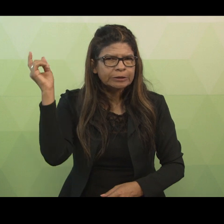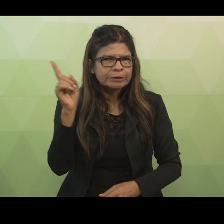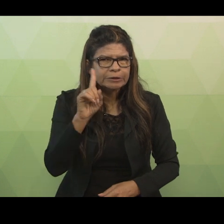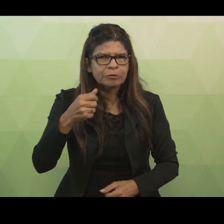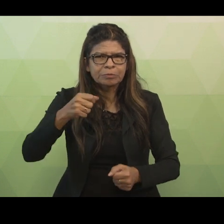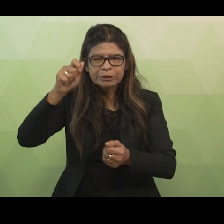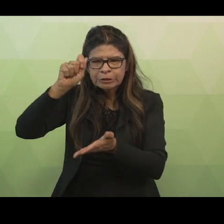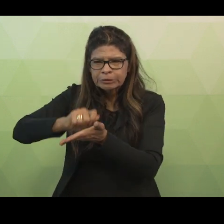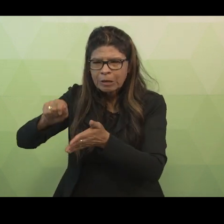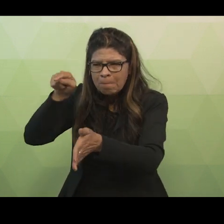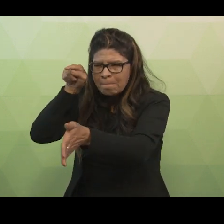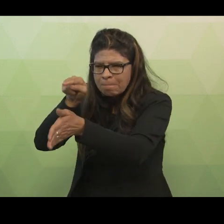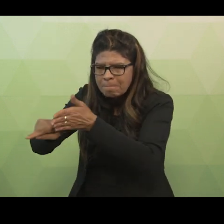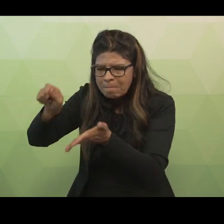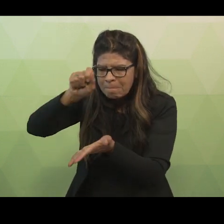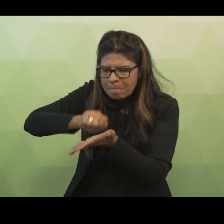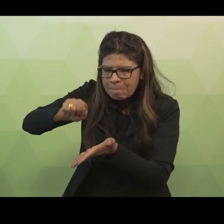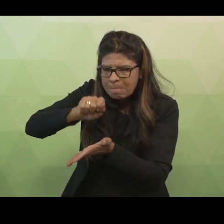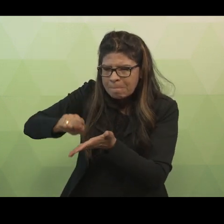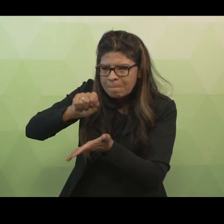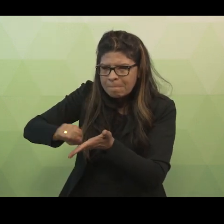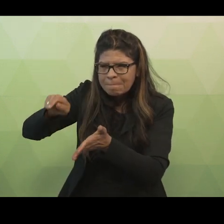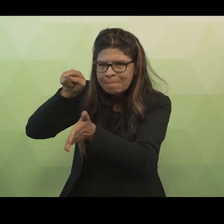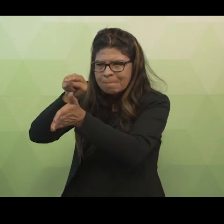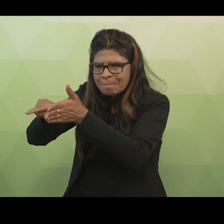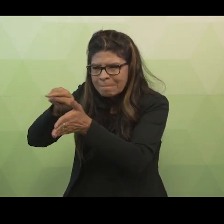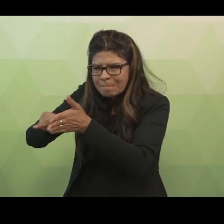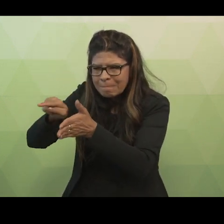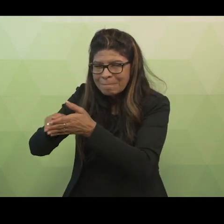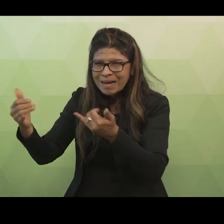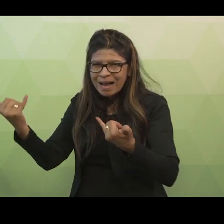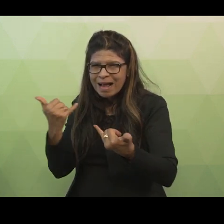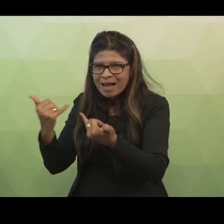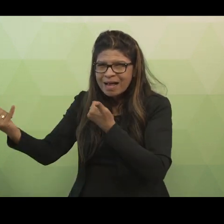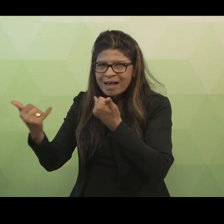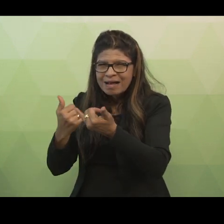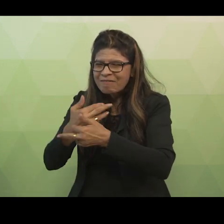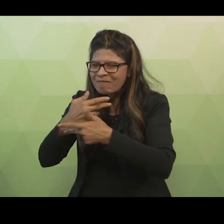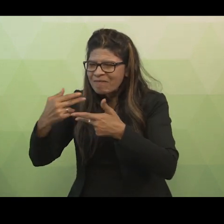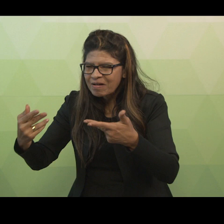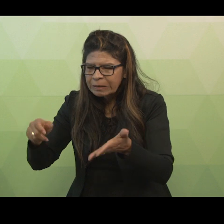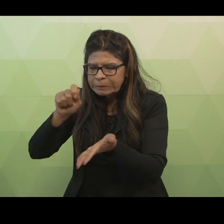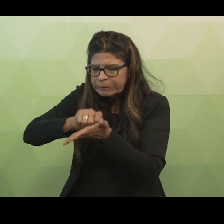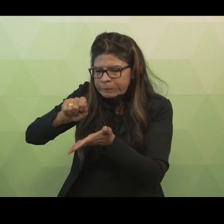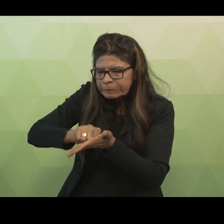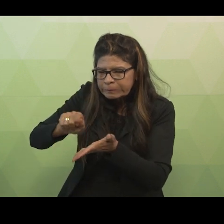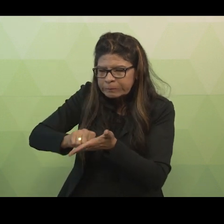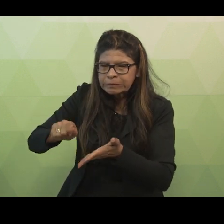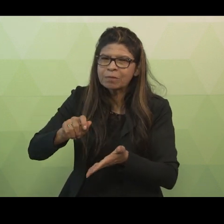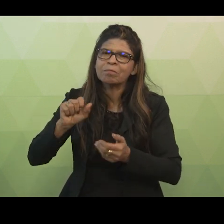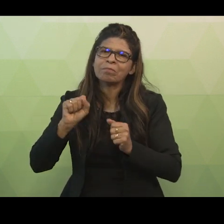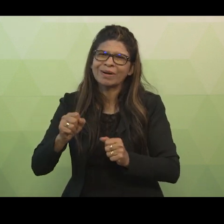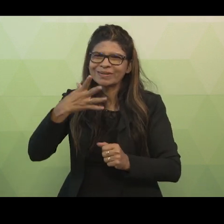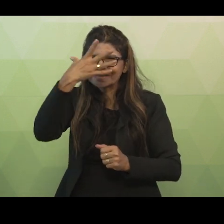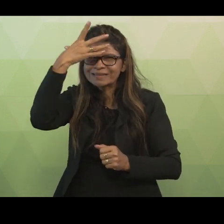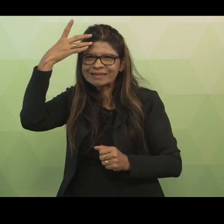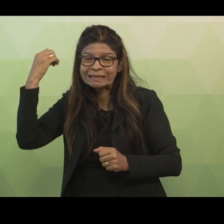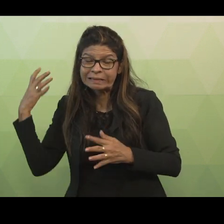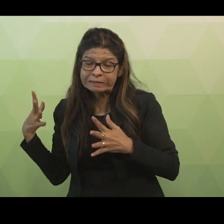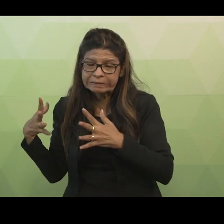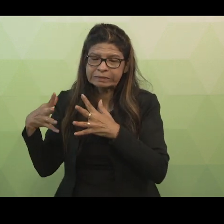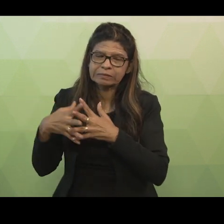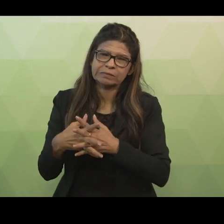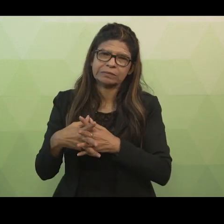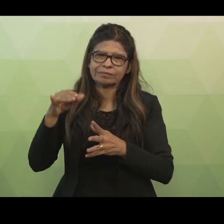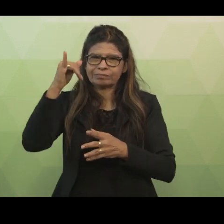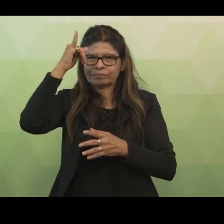e envia uma mensagem de retorno ao sistema, que irá exibir a data de empréstimo, a data de devolução e o